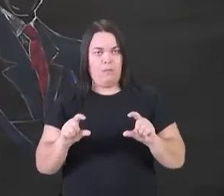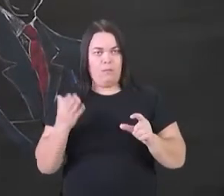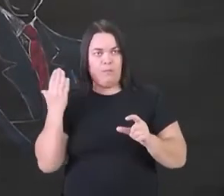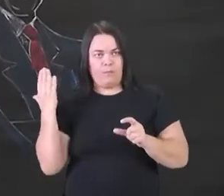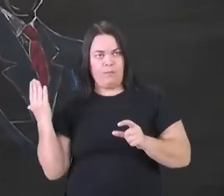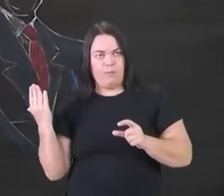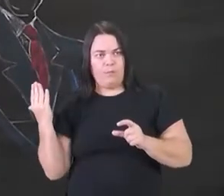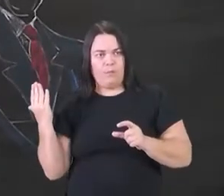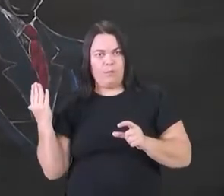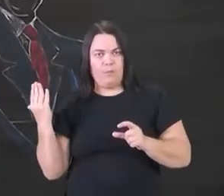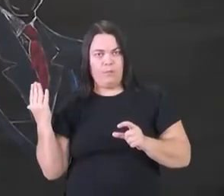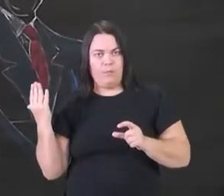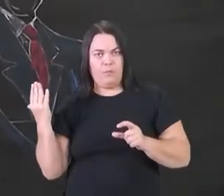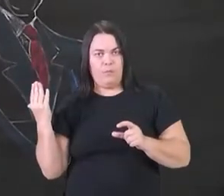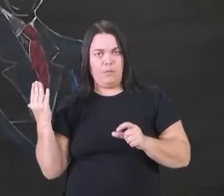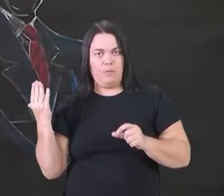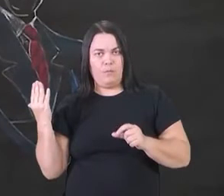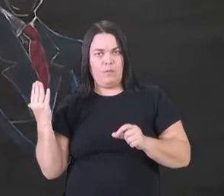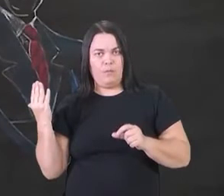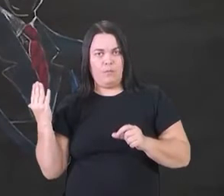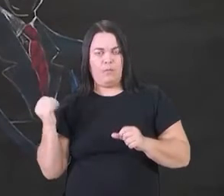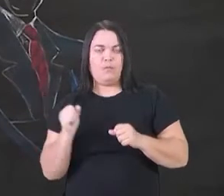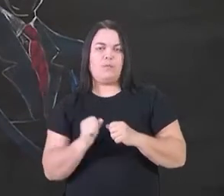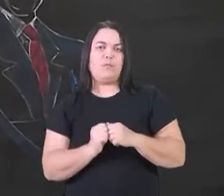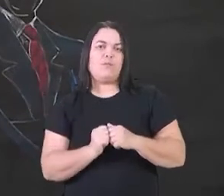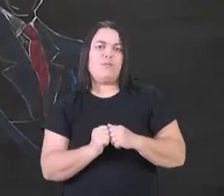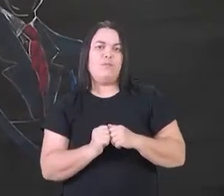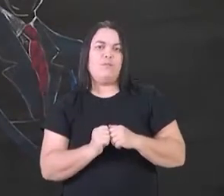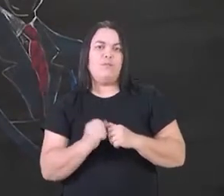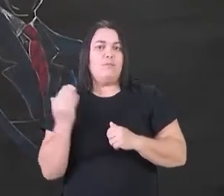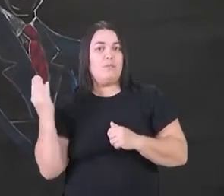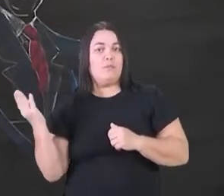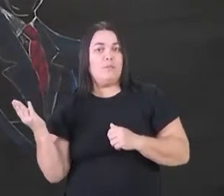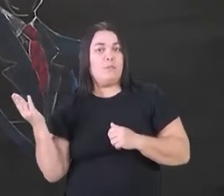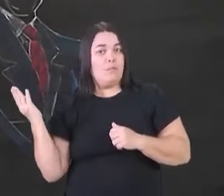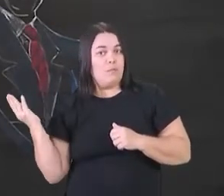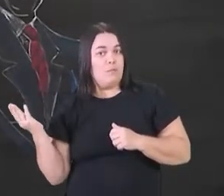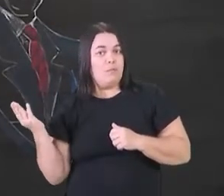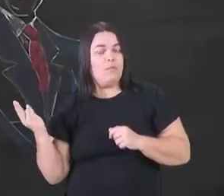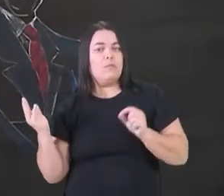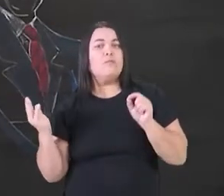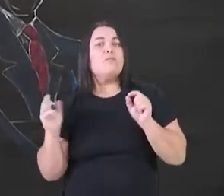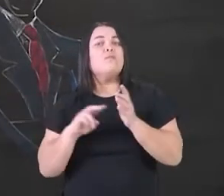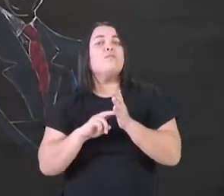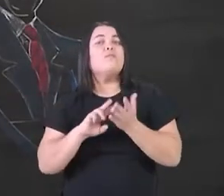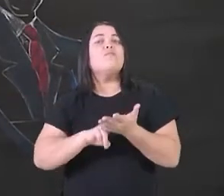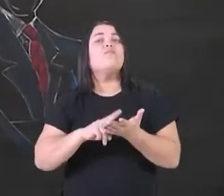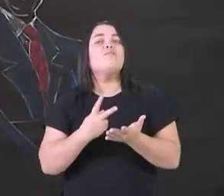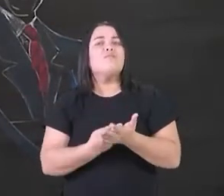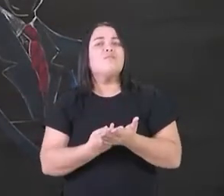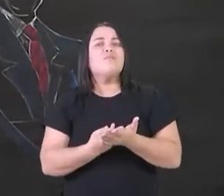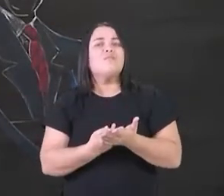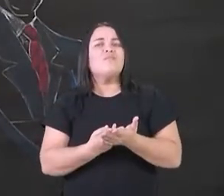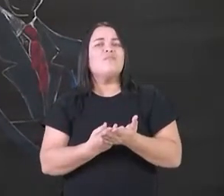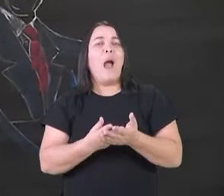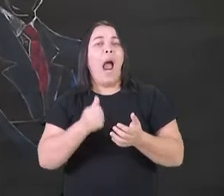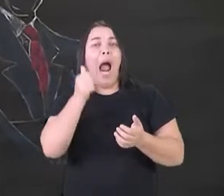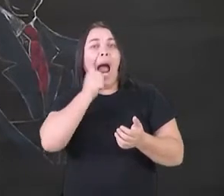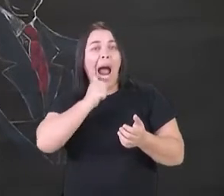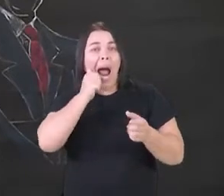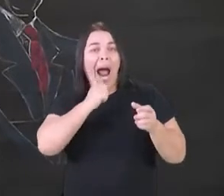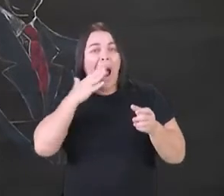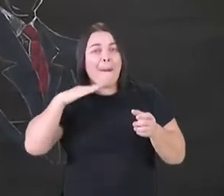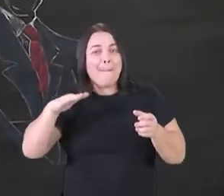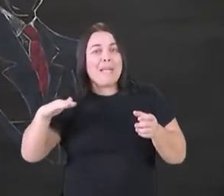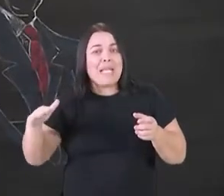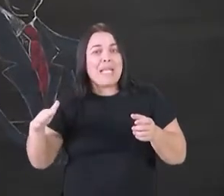girl came here yesterday. The girl came here yesterday. Teacher, girl é menina. A